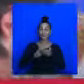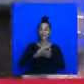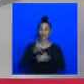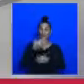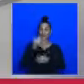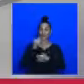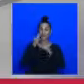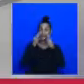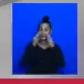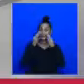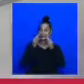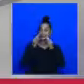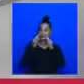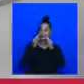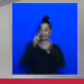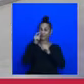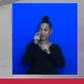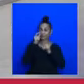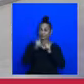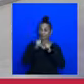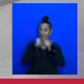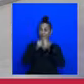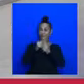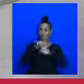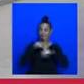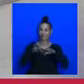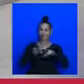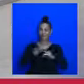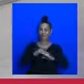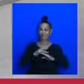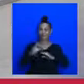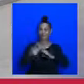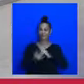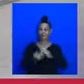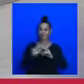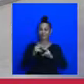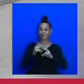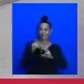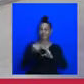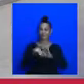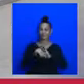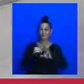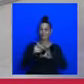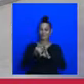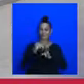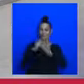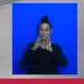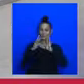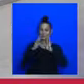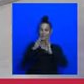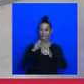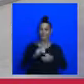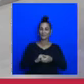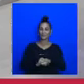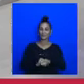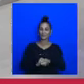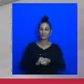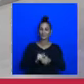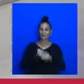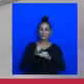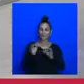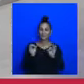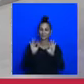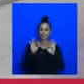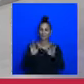Loto Fácil. Fique atenta, atento à nossa transmissão aqui por meio dos perfis da Caixa e da RedeTV no YouTube e no Facebook.